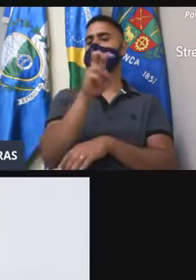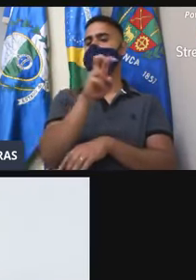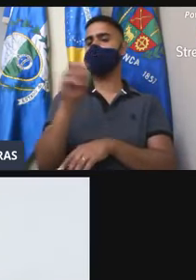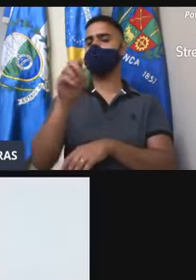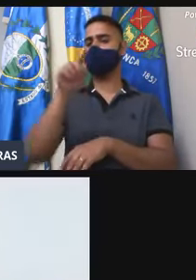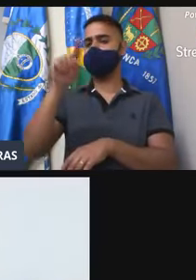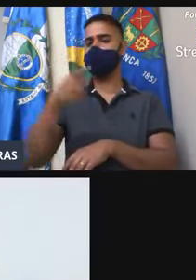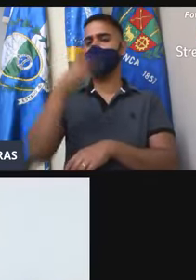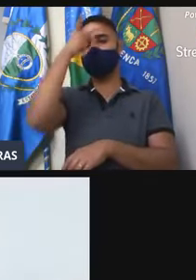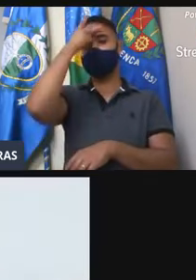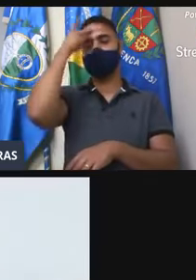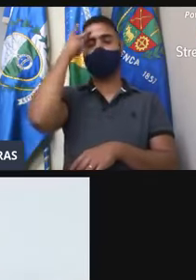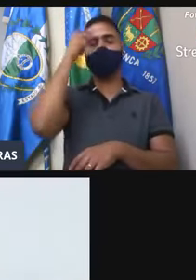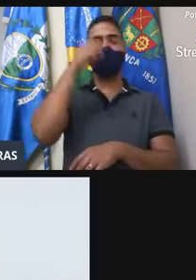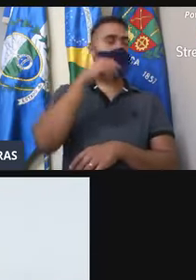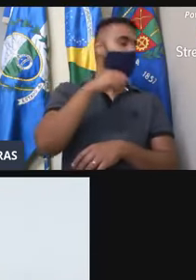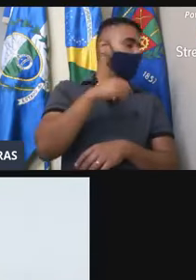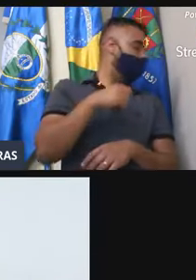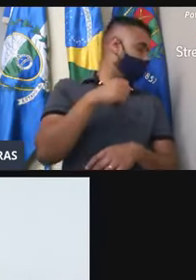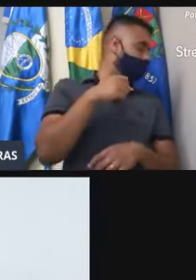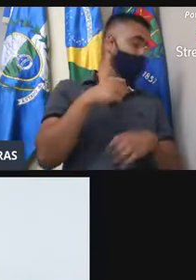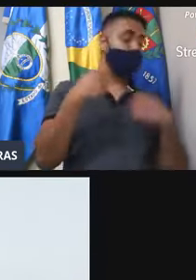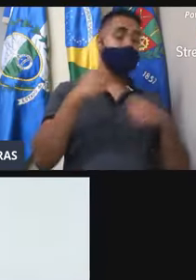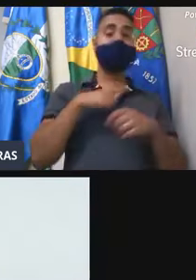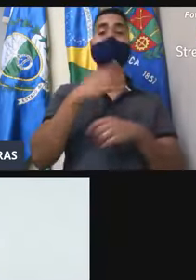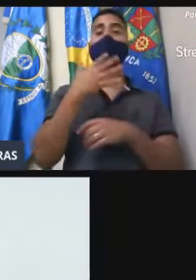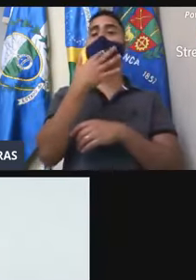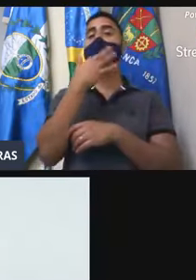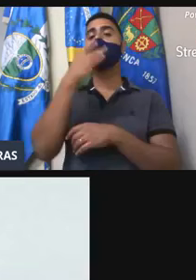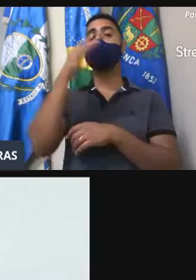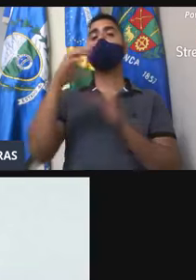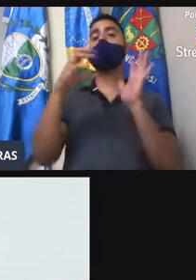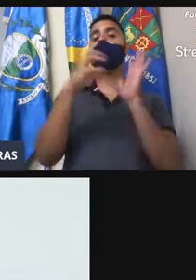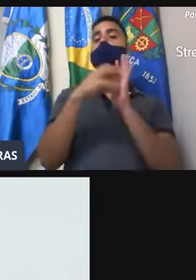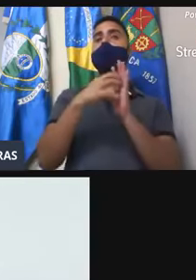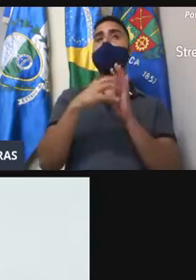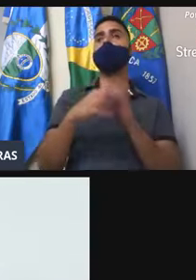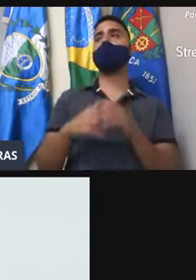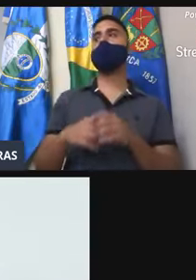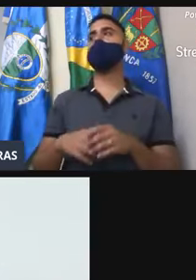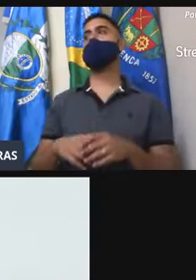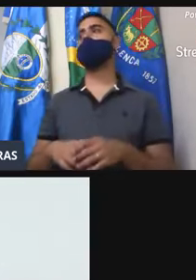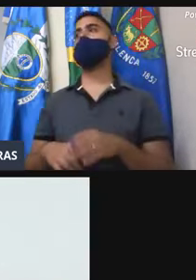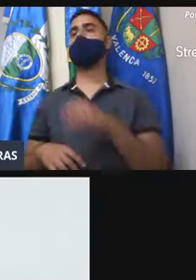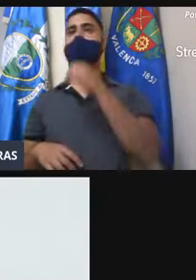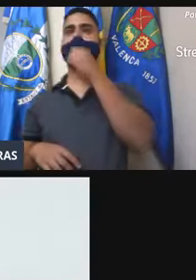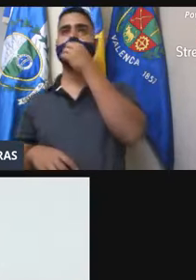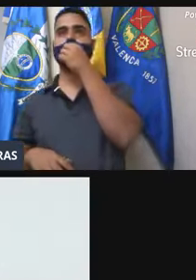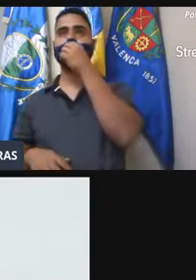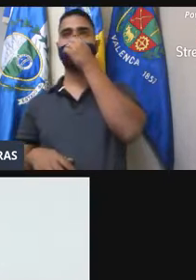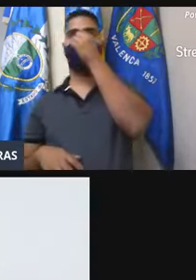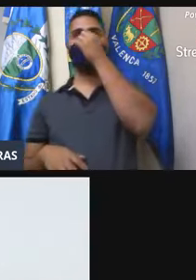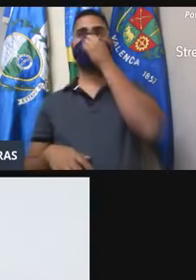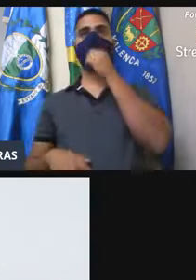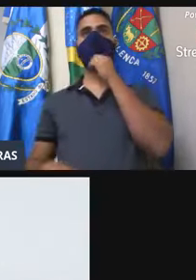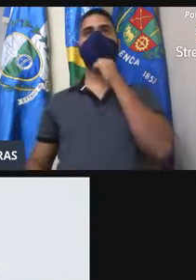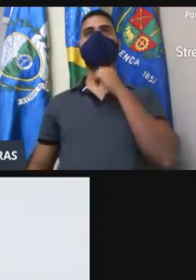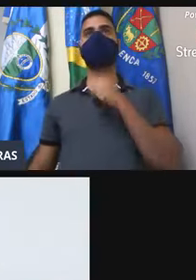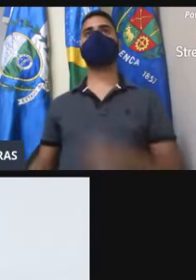tão relevante, sem dúvida, merece o reconhecimento desta Câmara Municipal. Sala das Sessões, 28 de julho, vereador David Barbosa